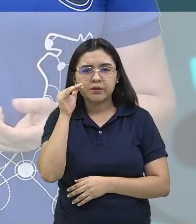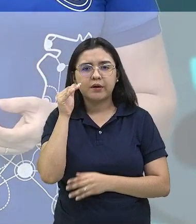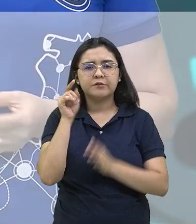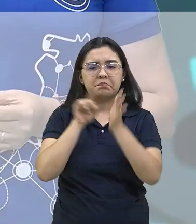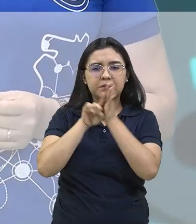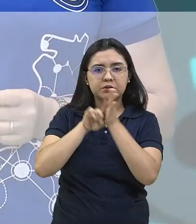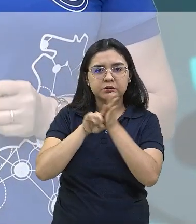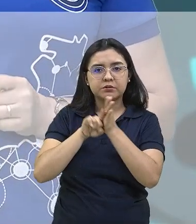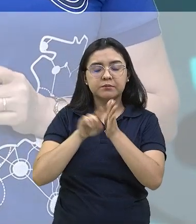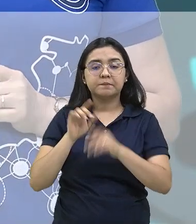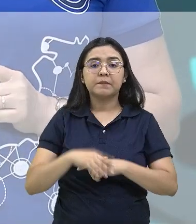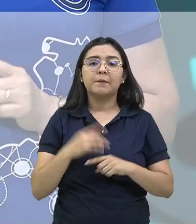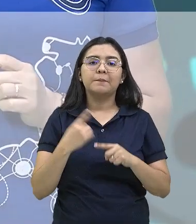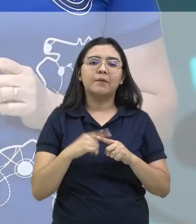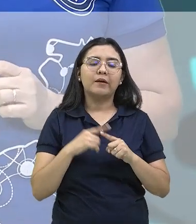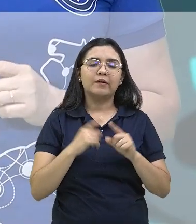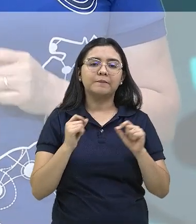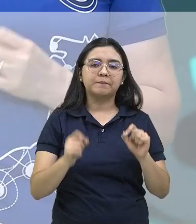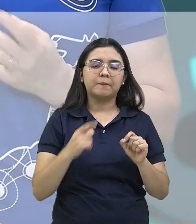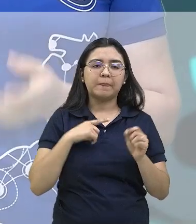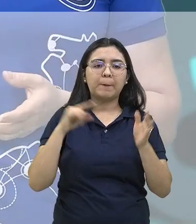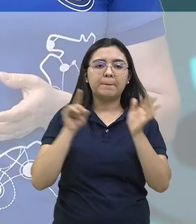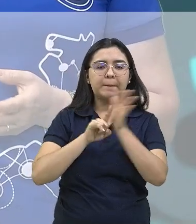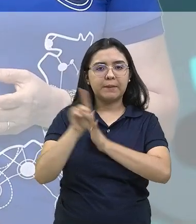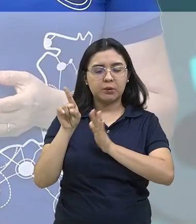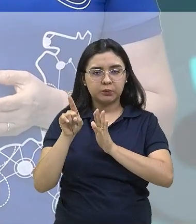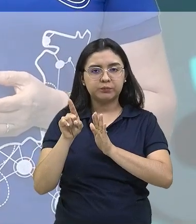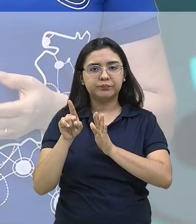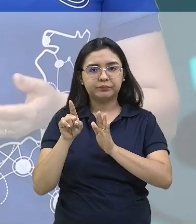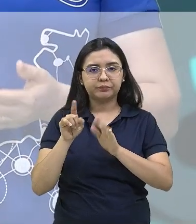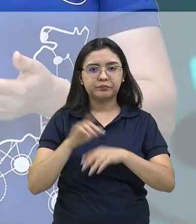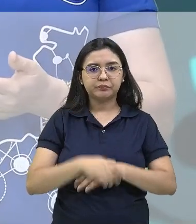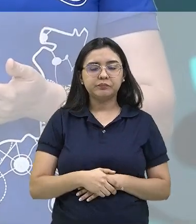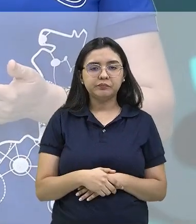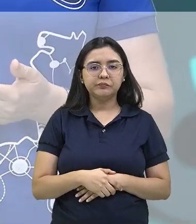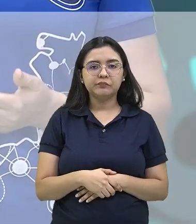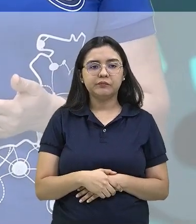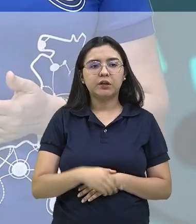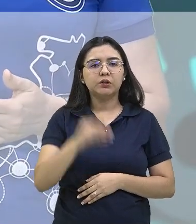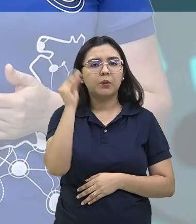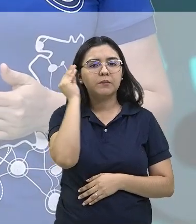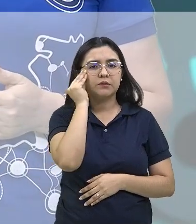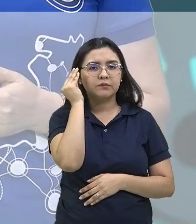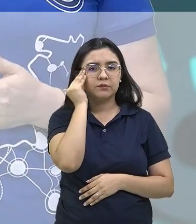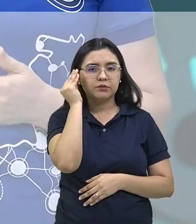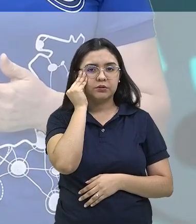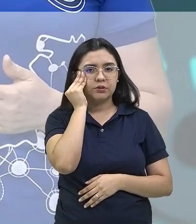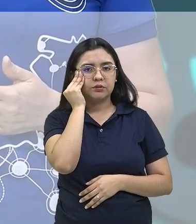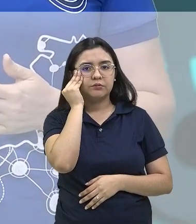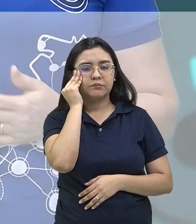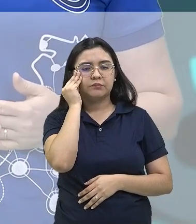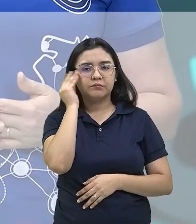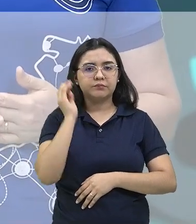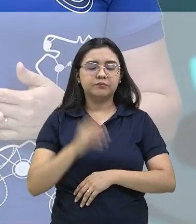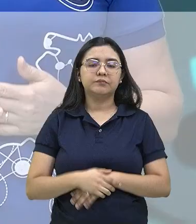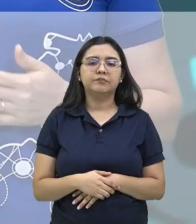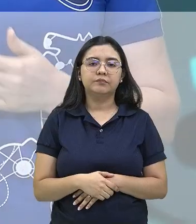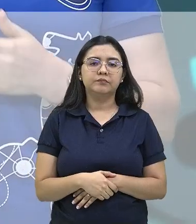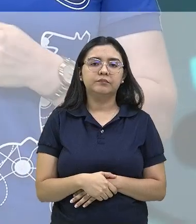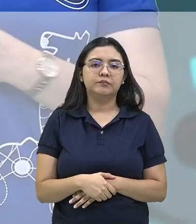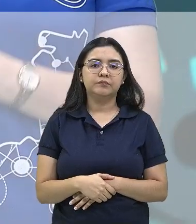a partir de uma pergunta, né, que uma pessoa pode fazer, a partir da observação que ela tem feito,